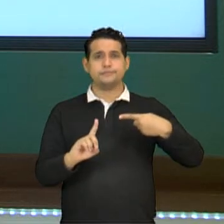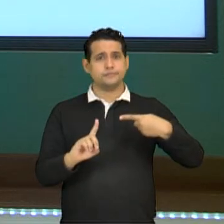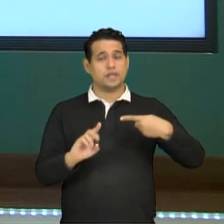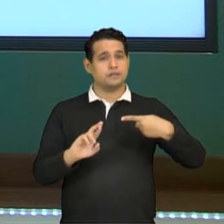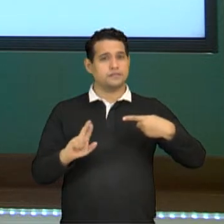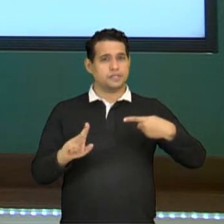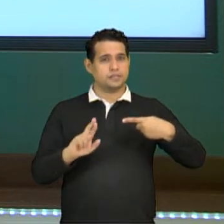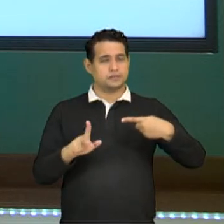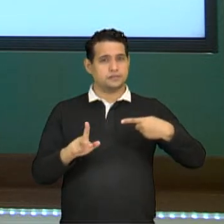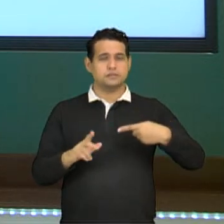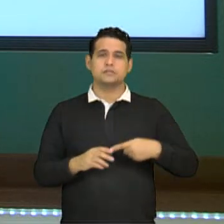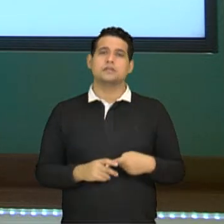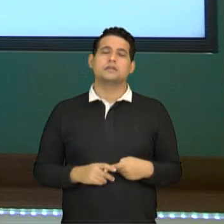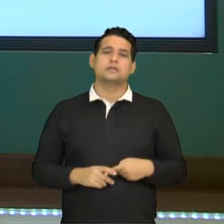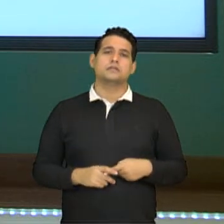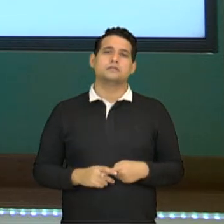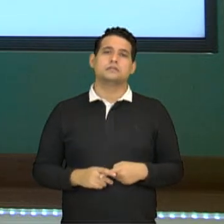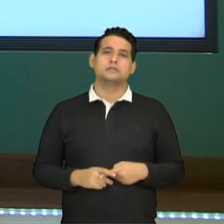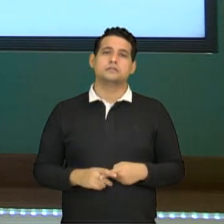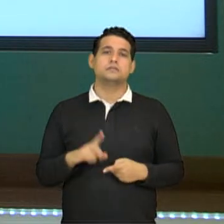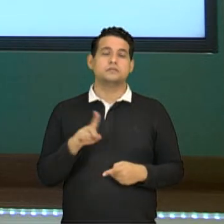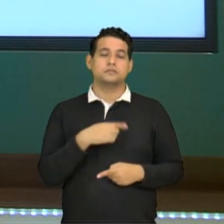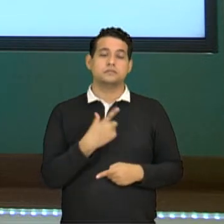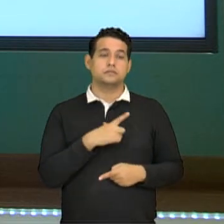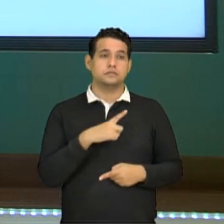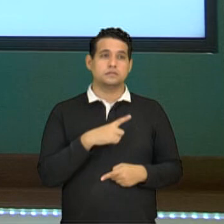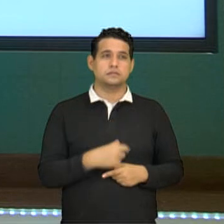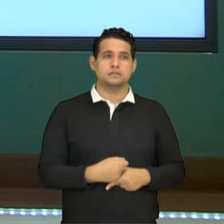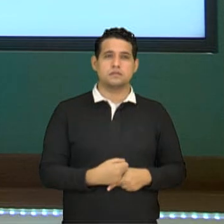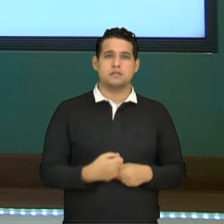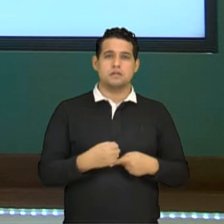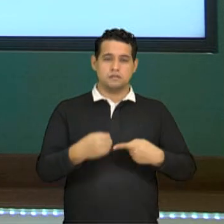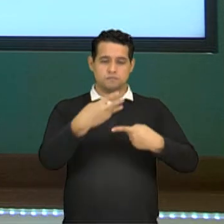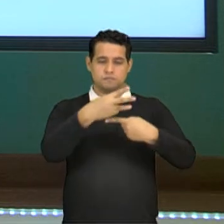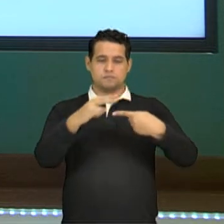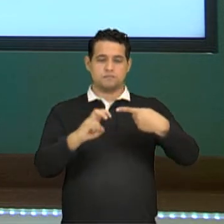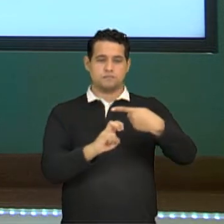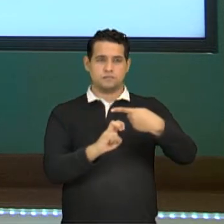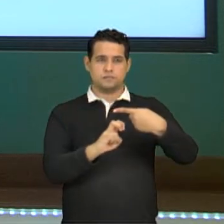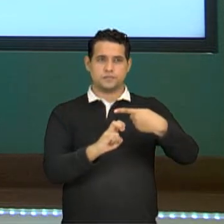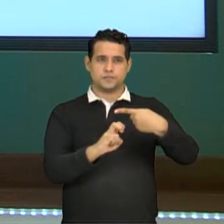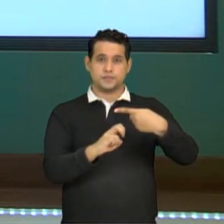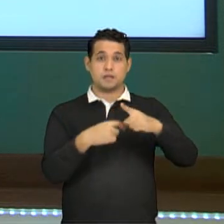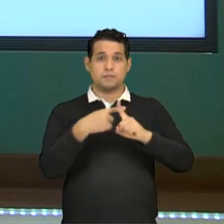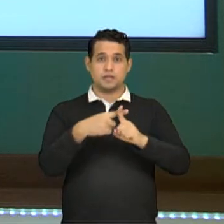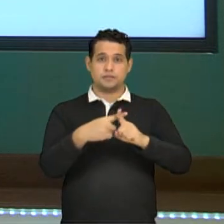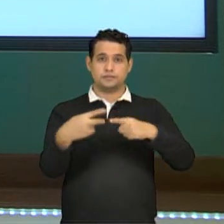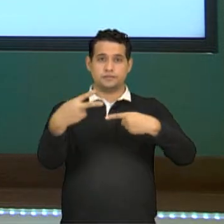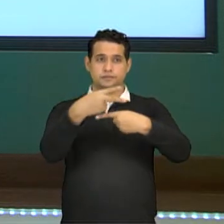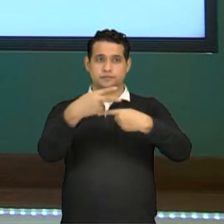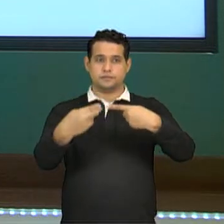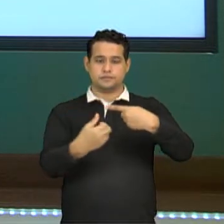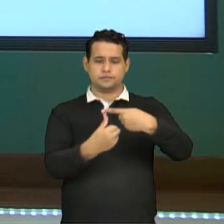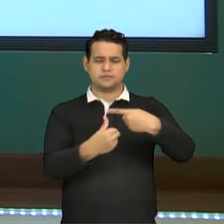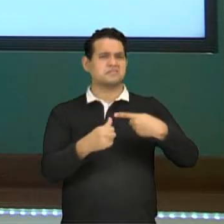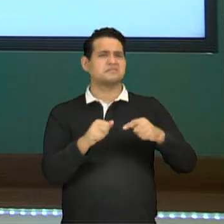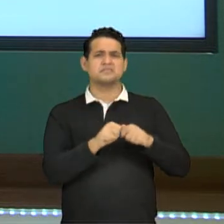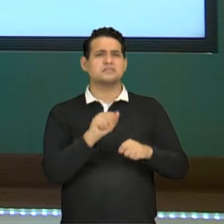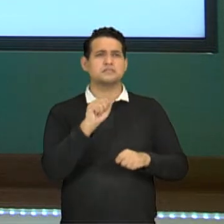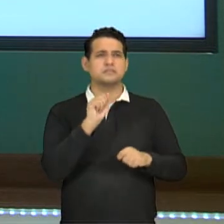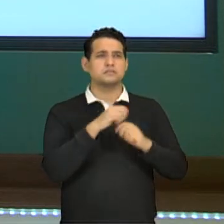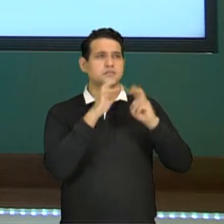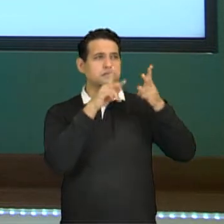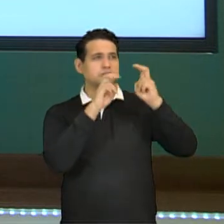pouquinho diferente. Por exemplo, nós temos 3/5 mais 2/6. O que nós devemos fazer? Encontrar